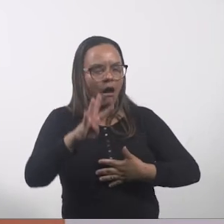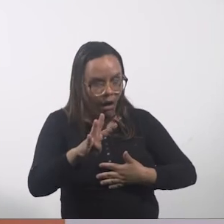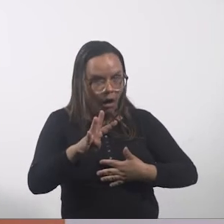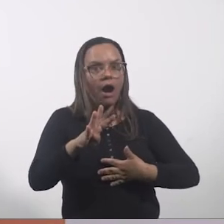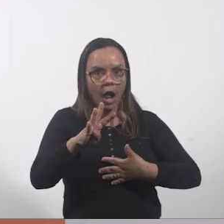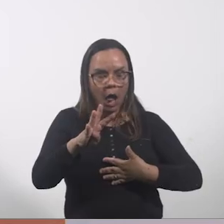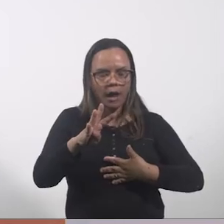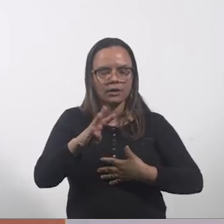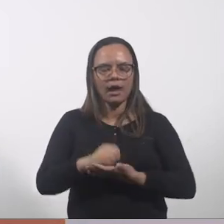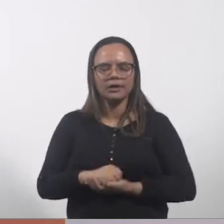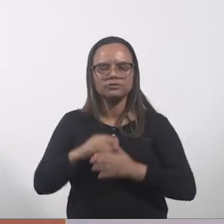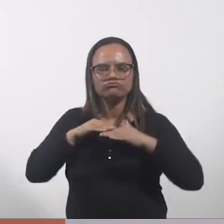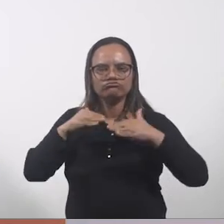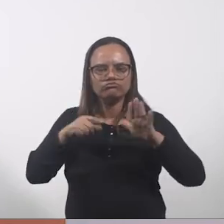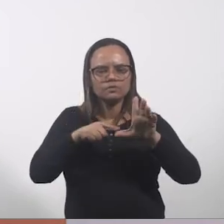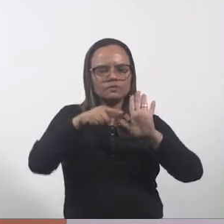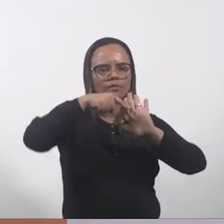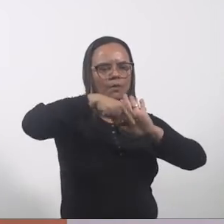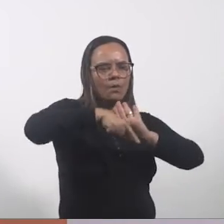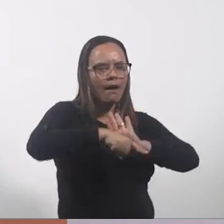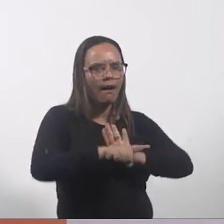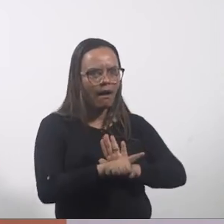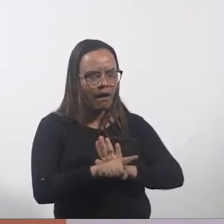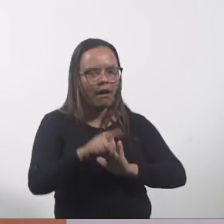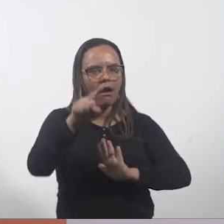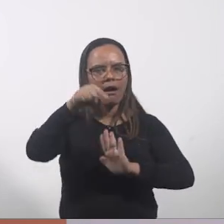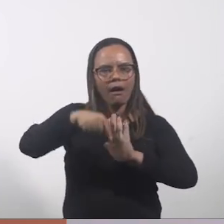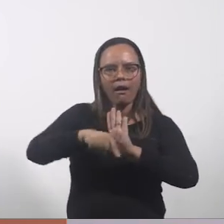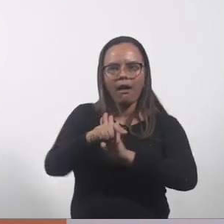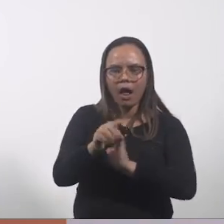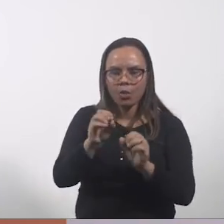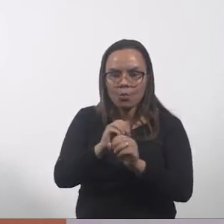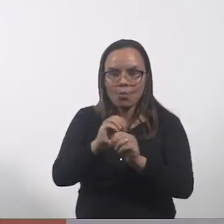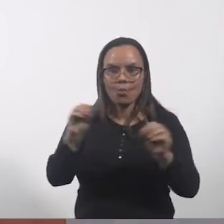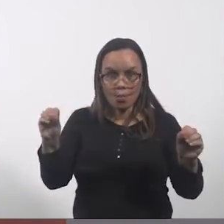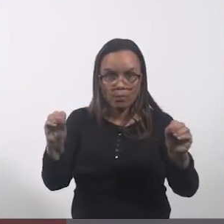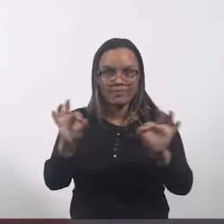para que o índice de mortalidade em São Paulo chegue a 0?